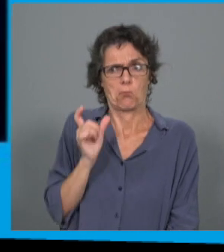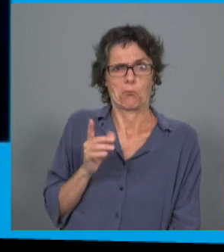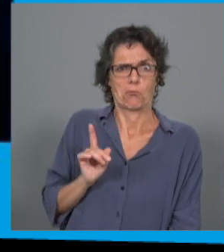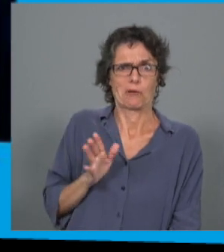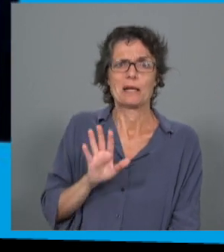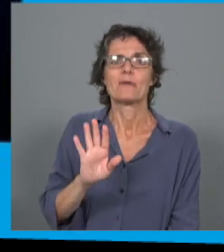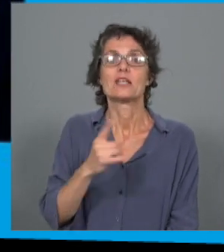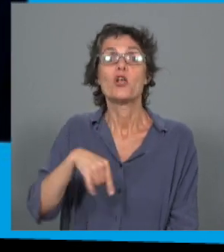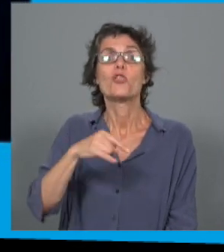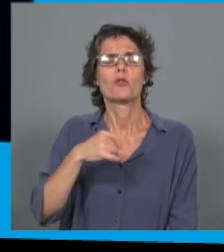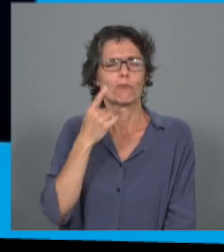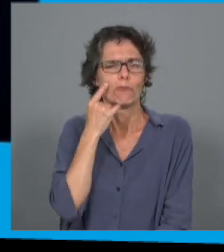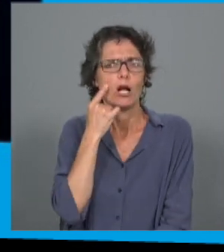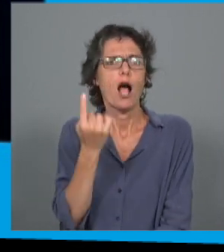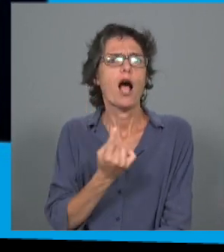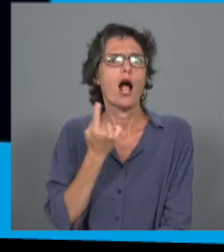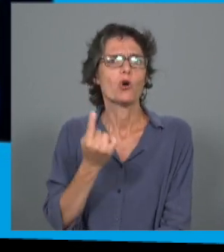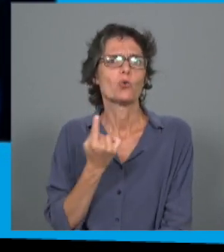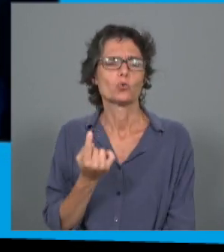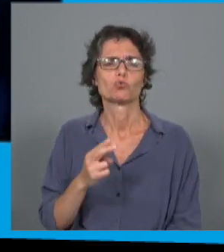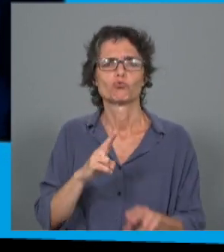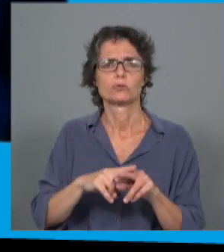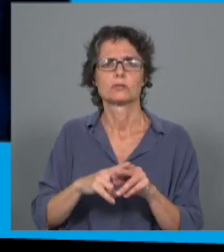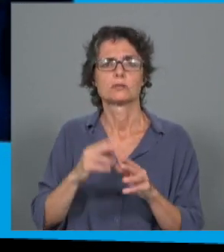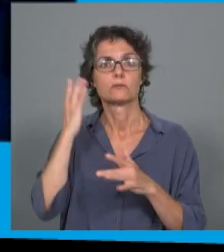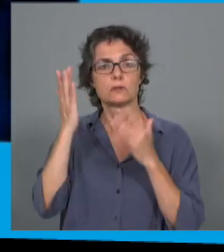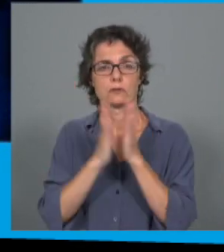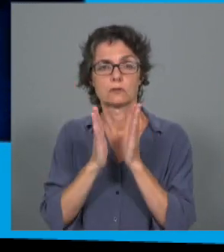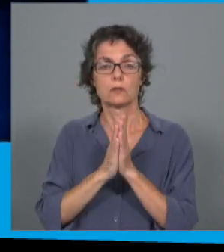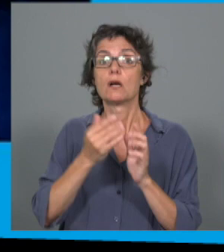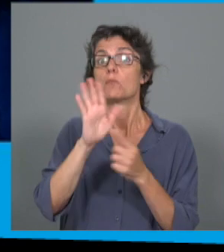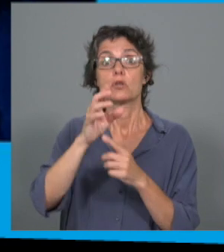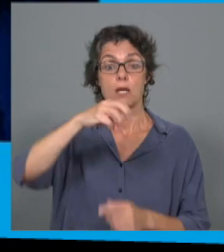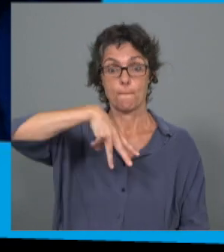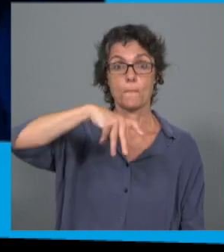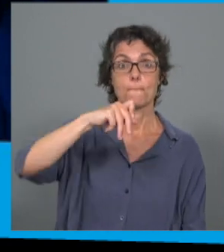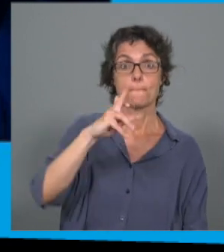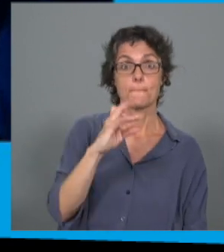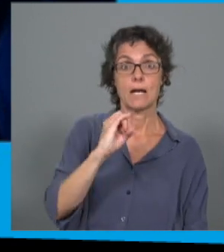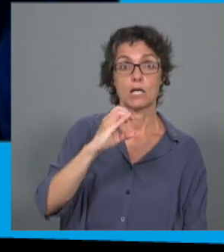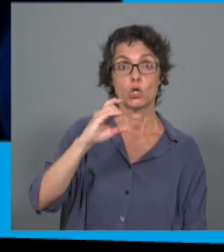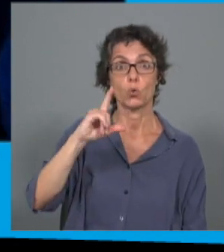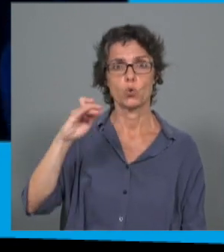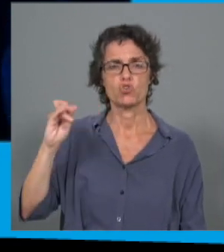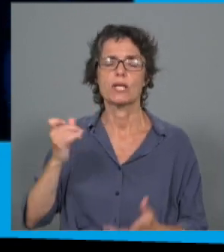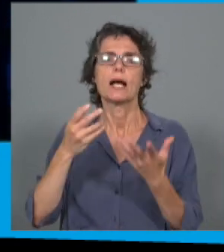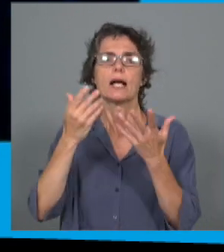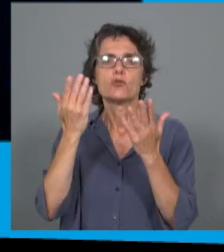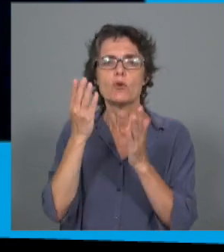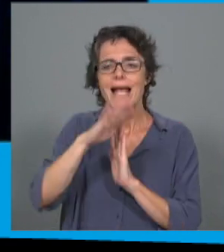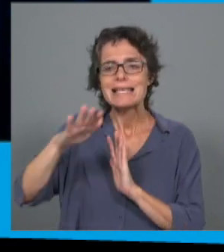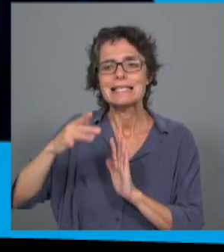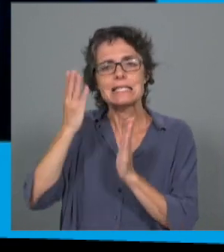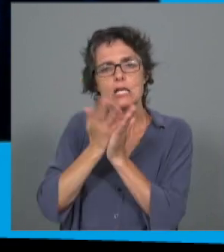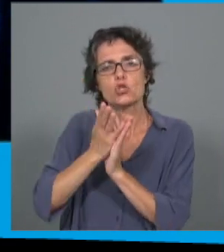e temos algum conhecimento de outras disciplinas teológicas, como a Mariologia, a Cristologia, a Eclesiologia, mas nunca ouvi